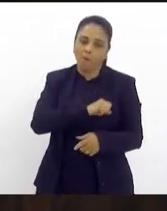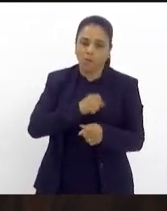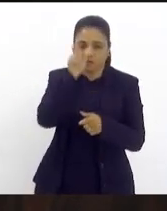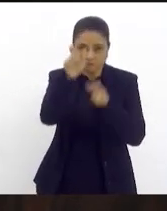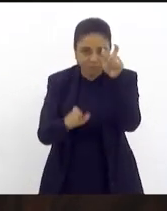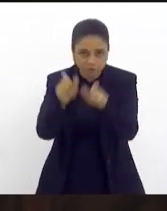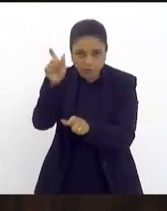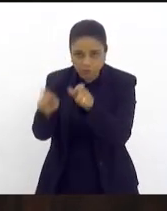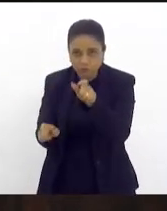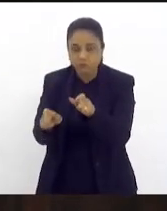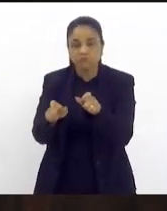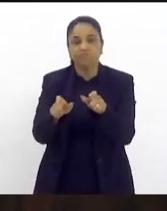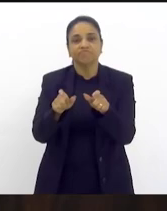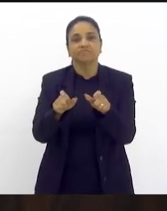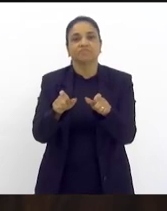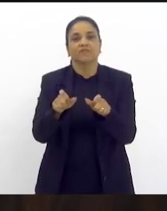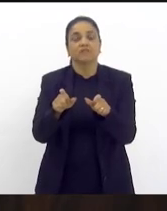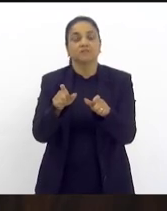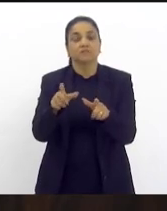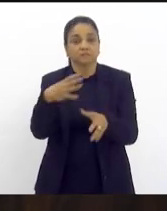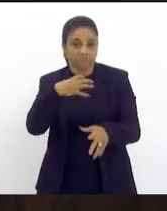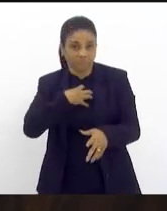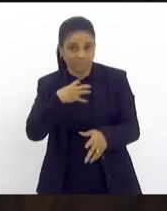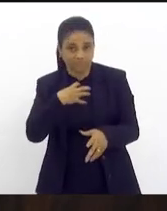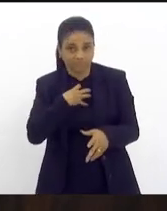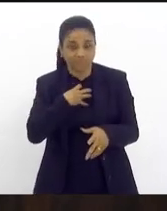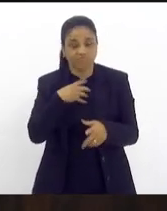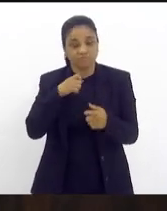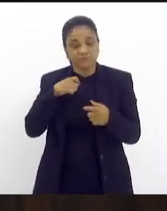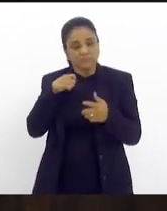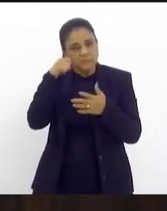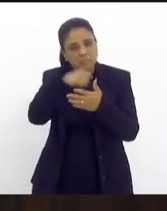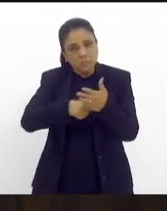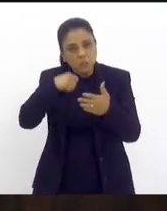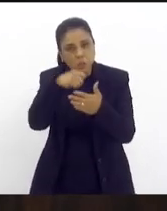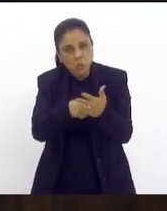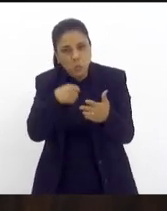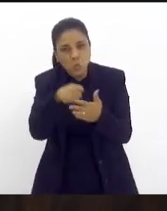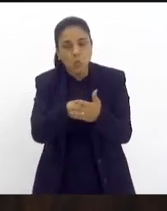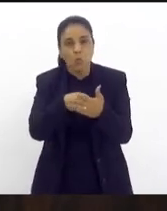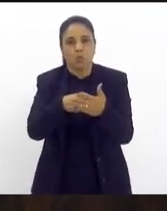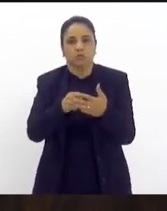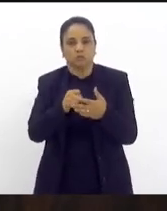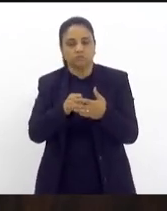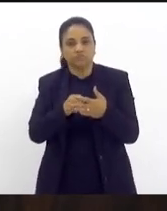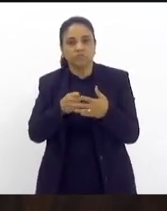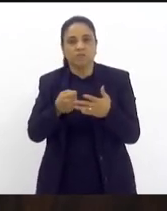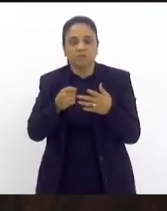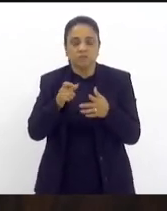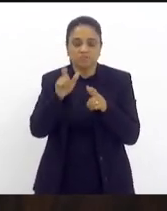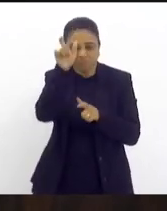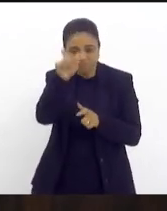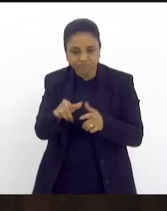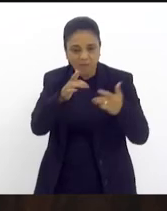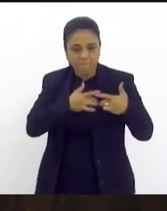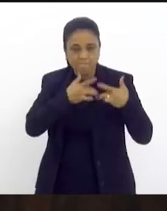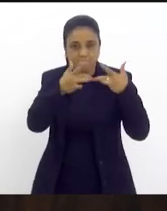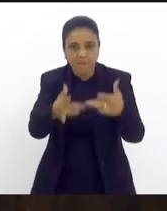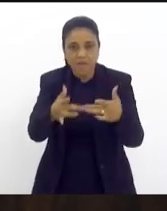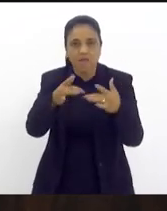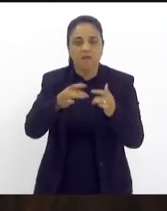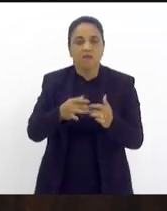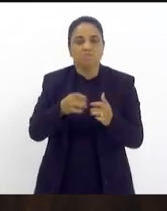Nesse sentido, por sua determinação em busca do desprendimento, da solidariedade, do espírito